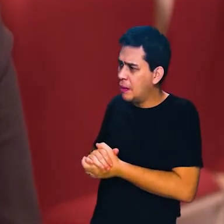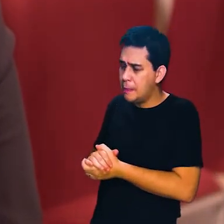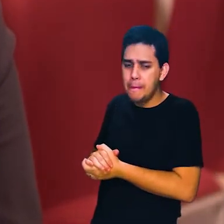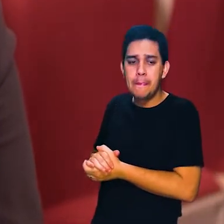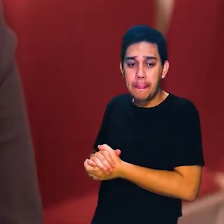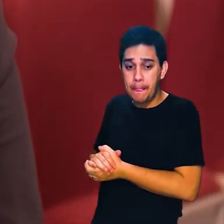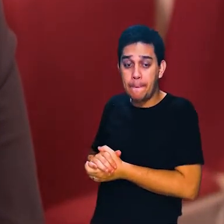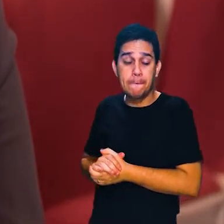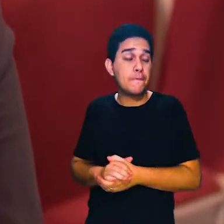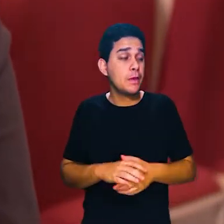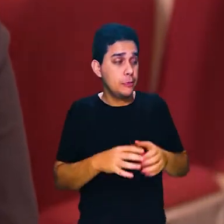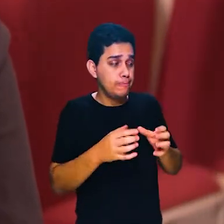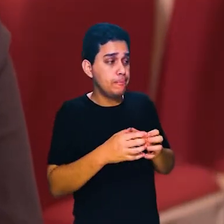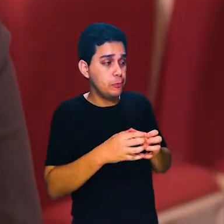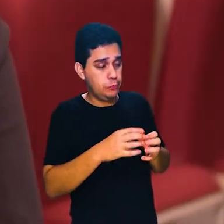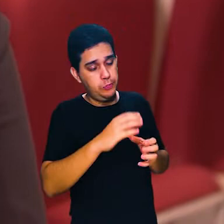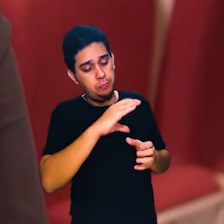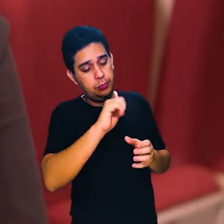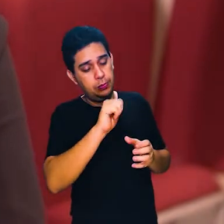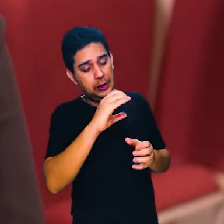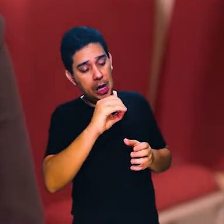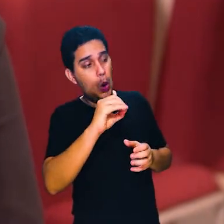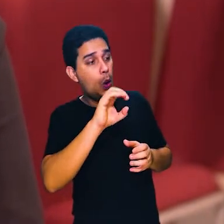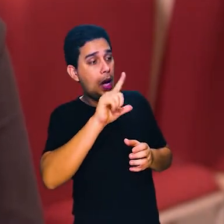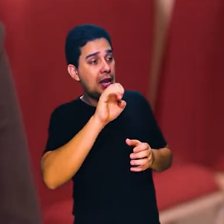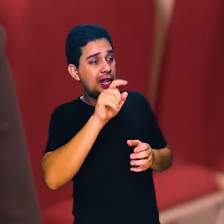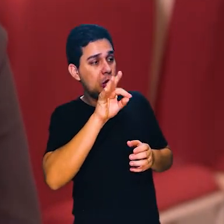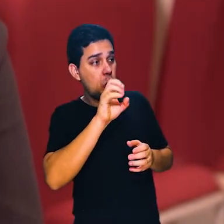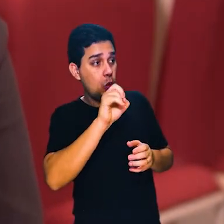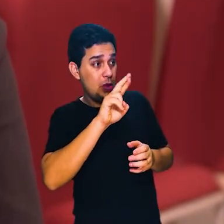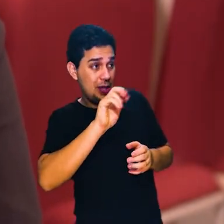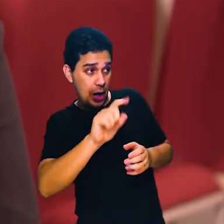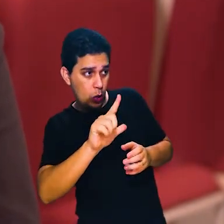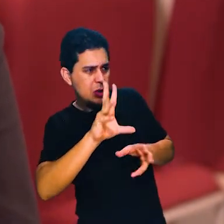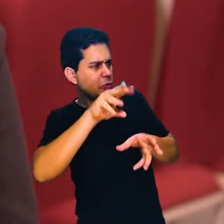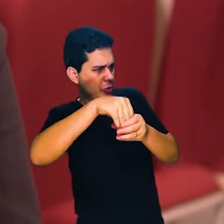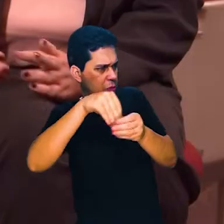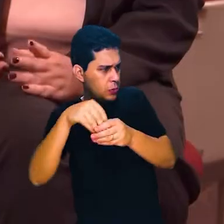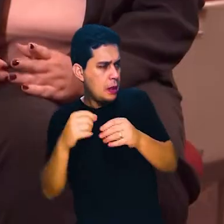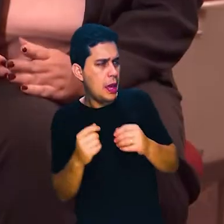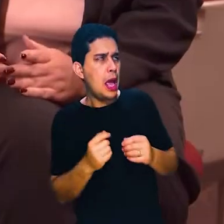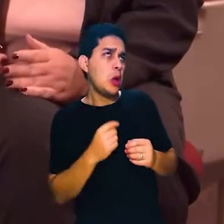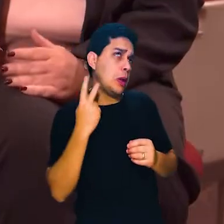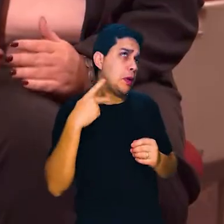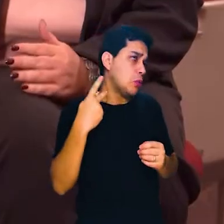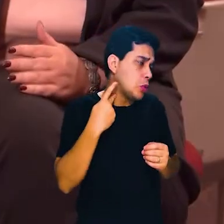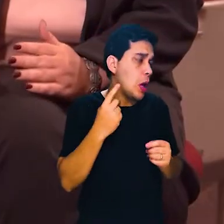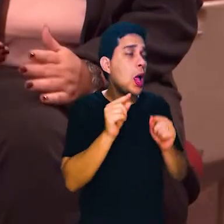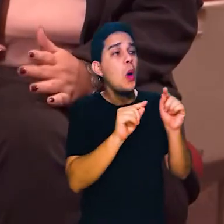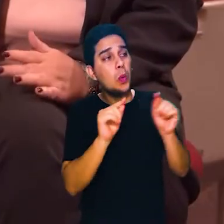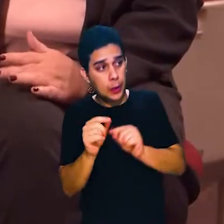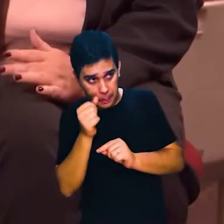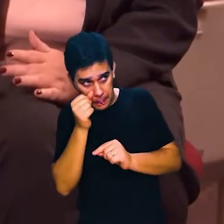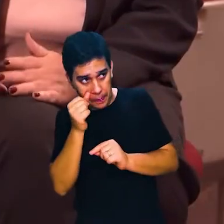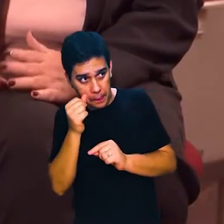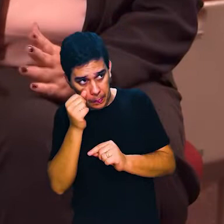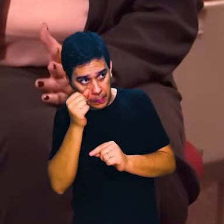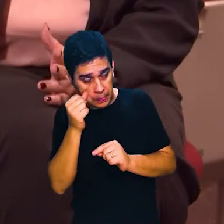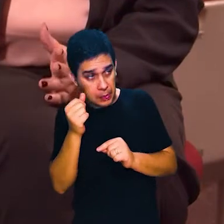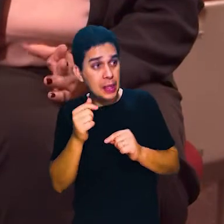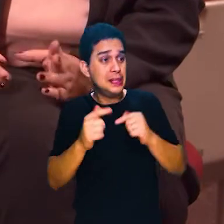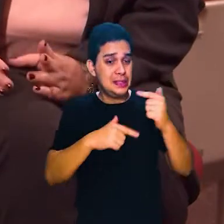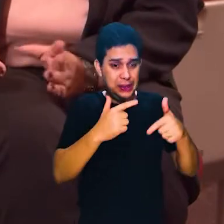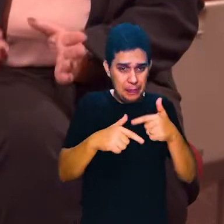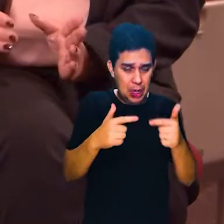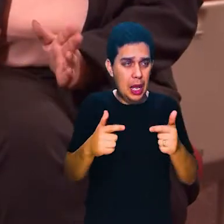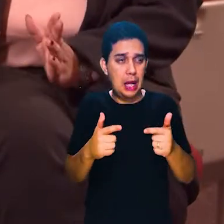exercem funções eleitorais por delegação do Ministério Público Federal. Os promotores, quando assumem funções num